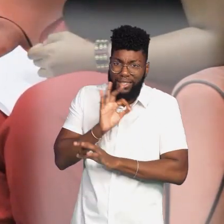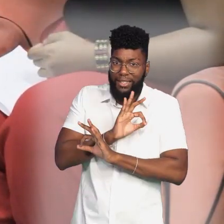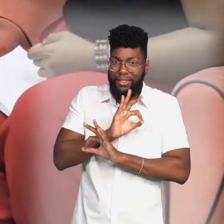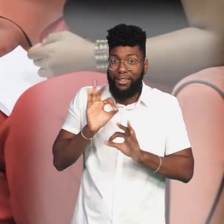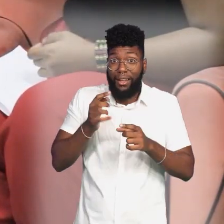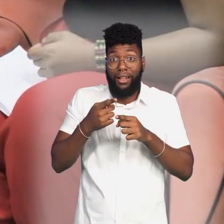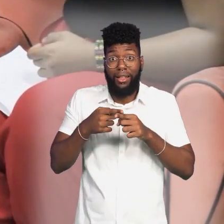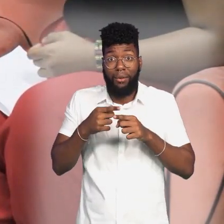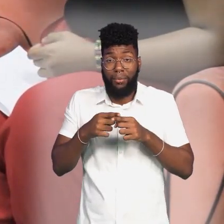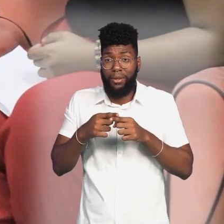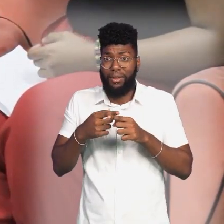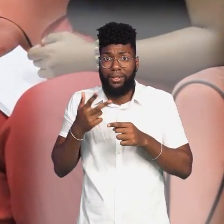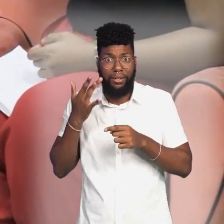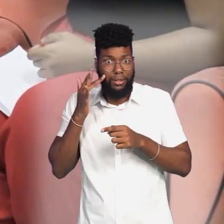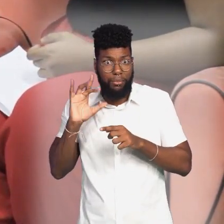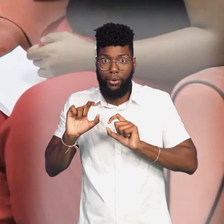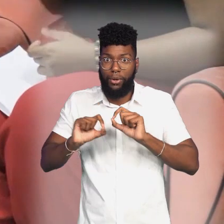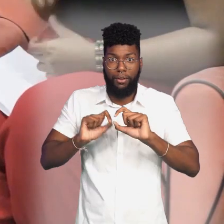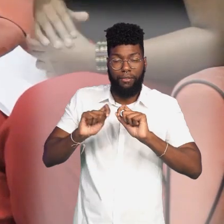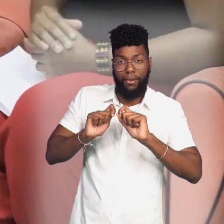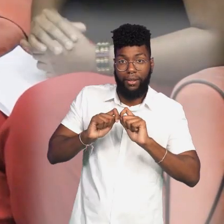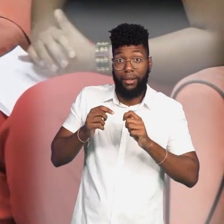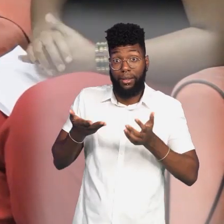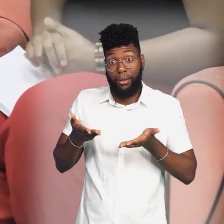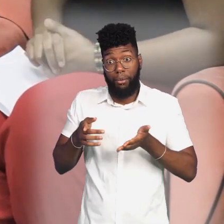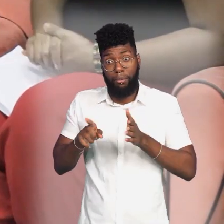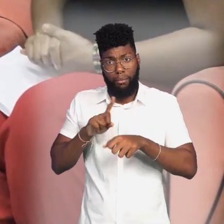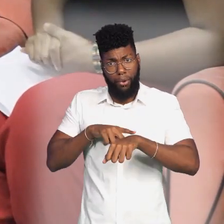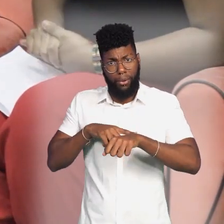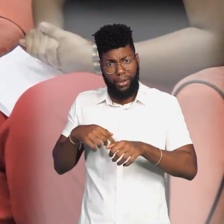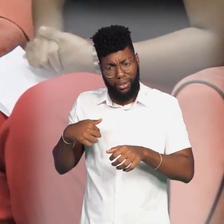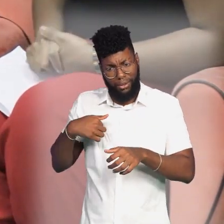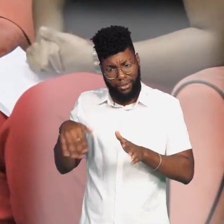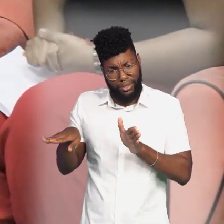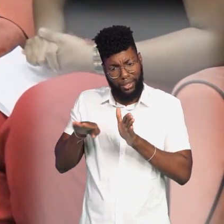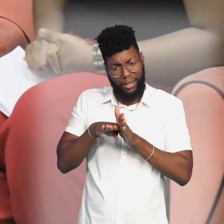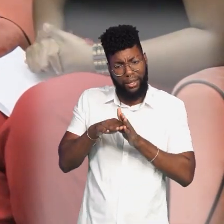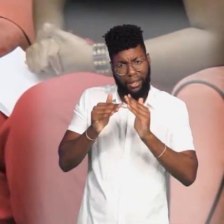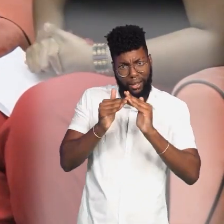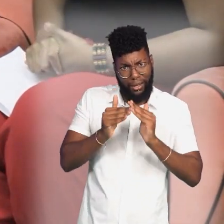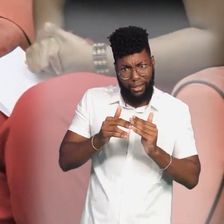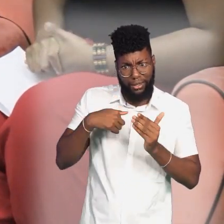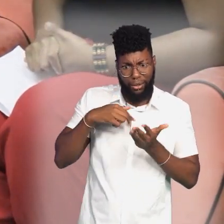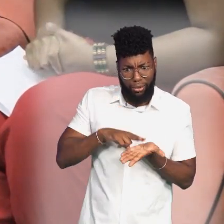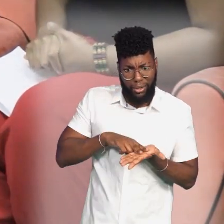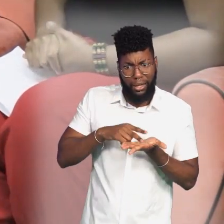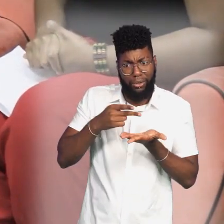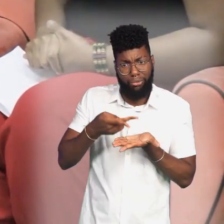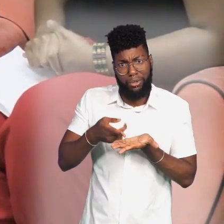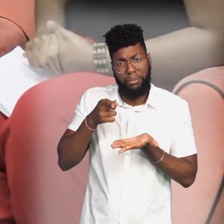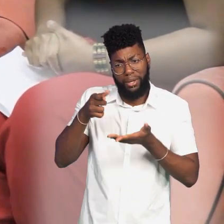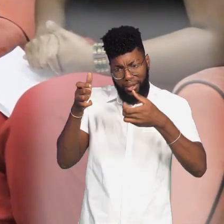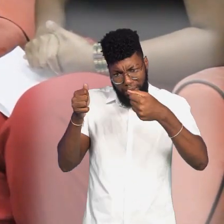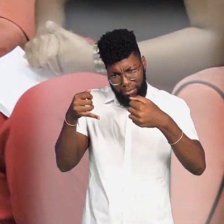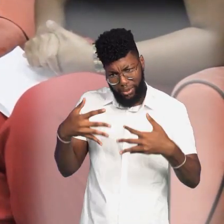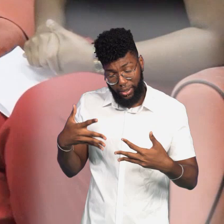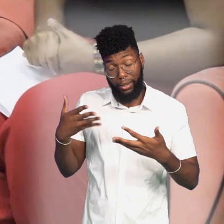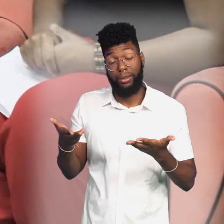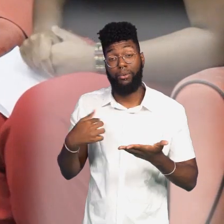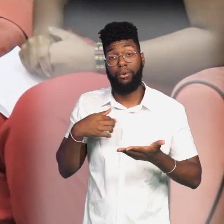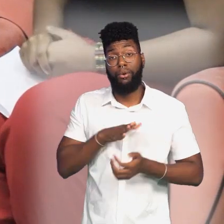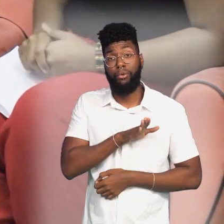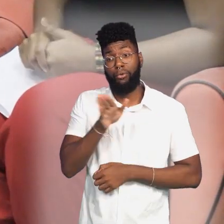português, eu não falei nada. Aí quando eu cheguei em casa, eu traduzi para ele. E aí eu fui para minha terra